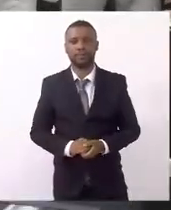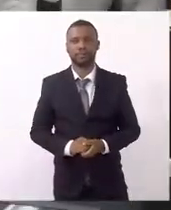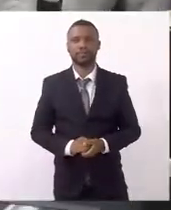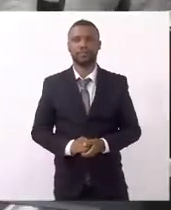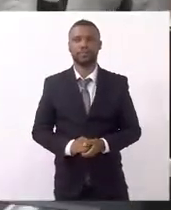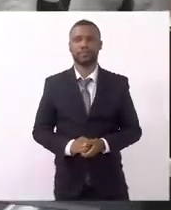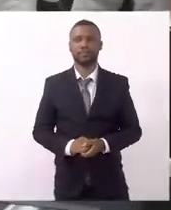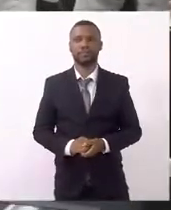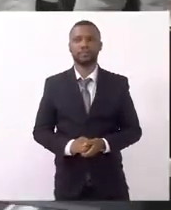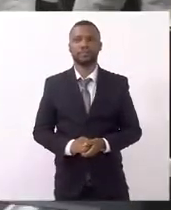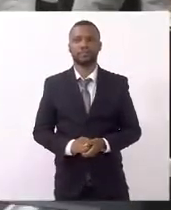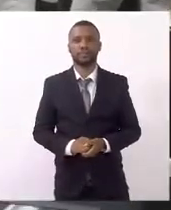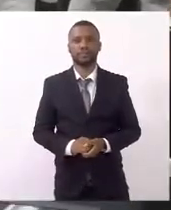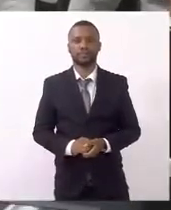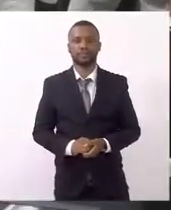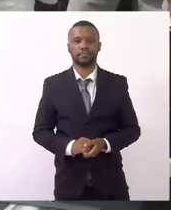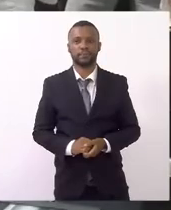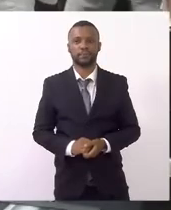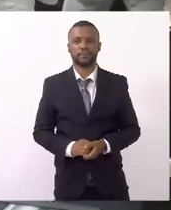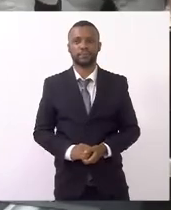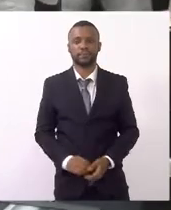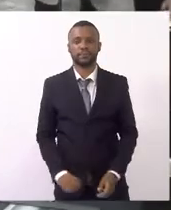E aí